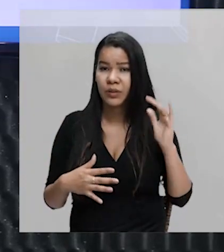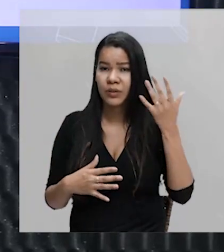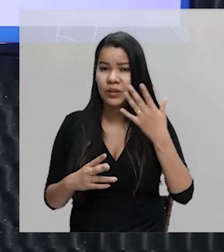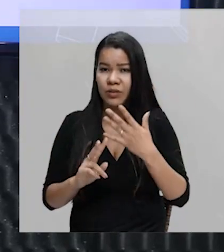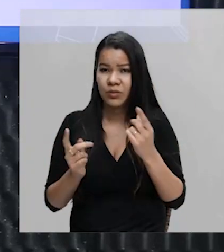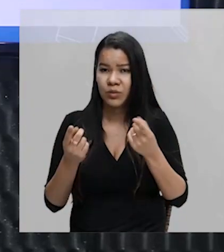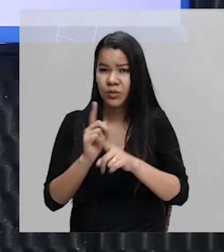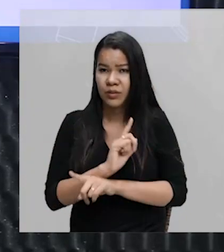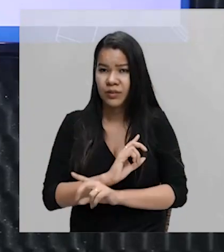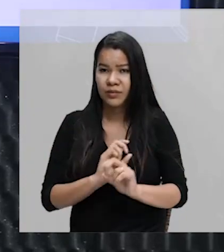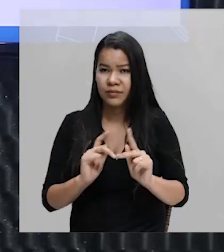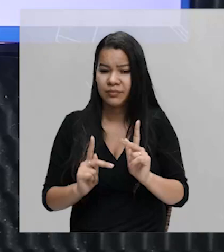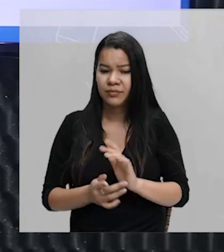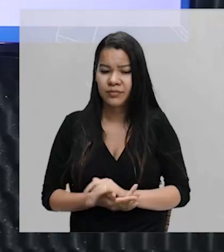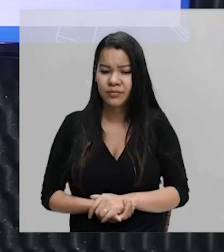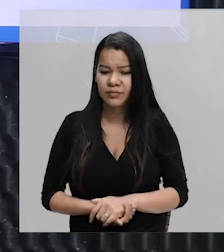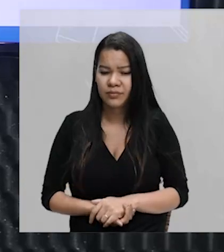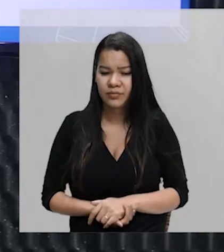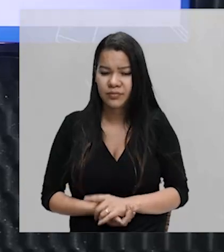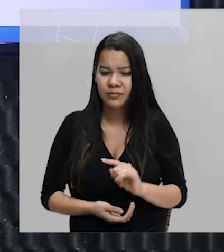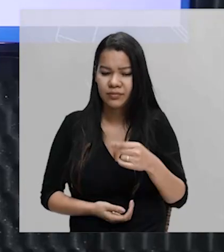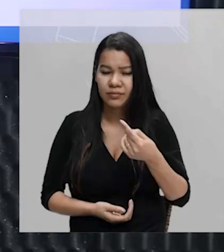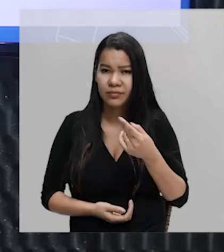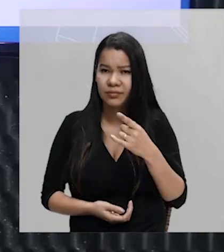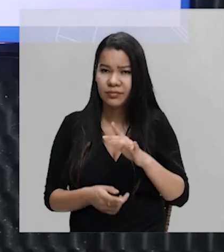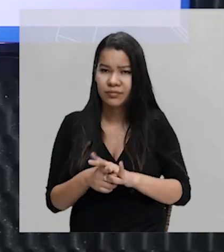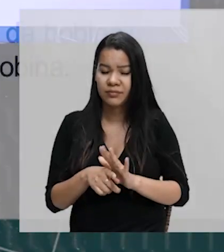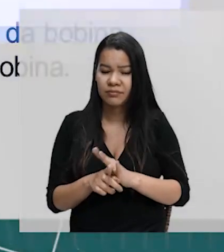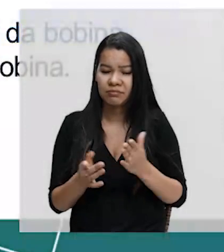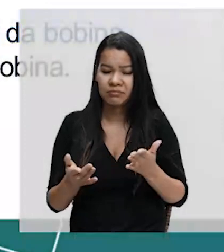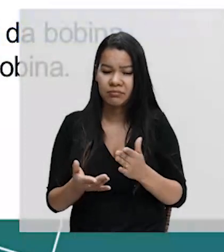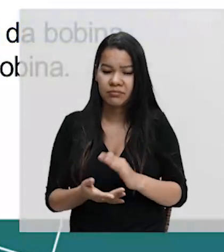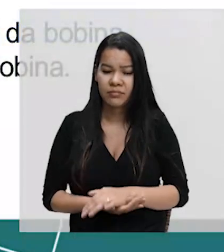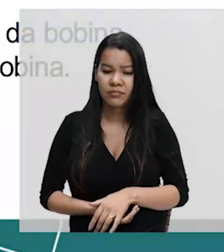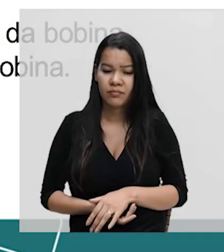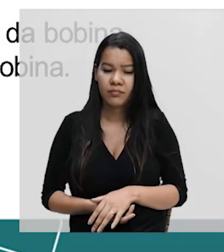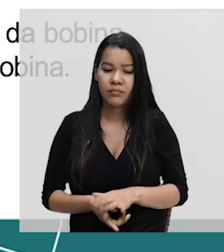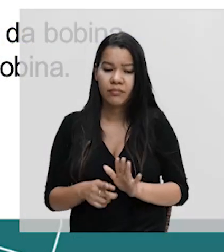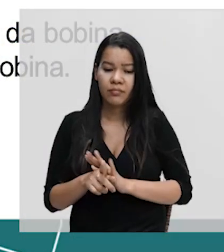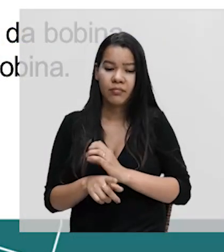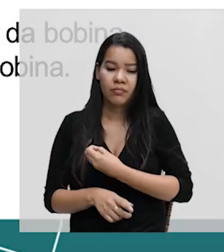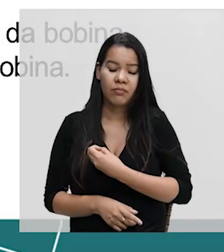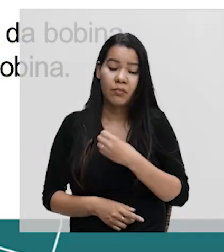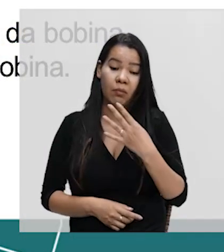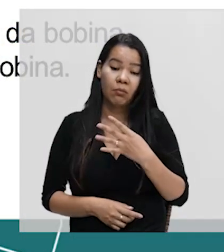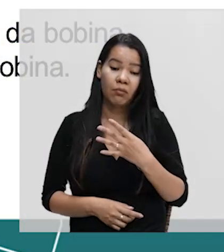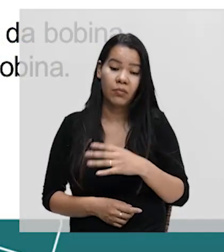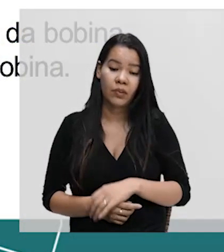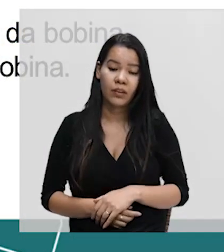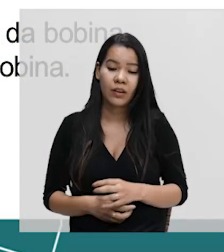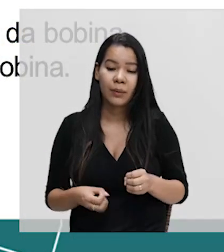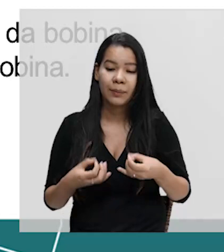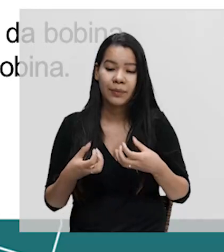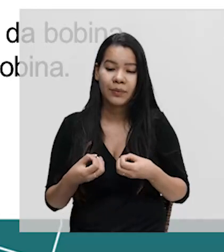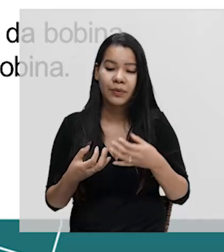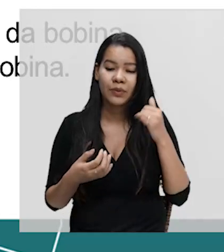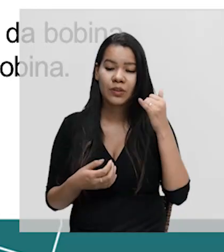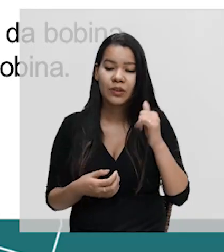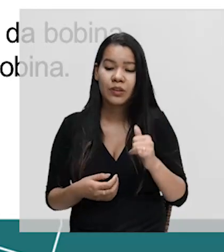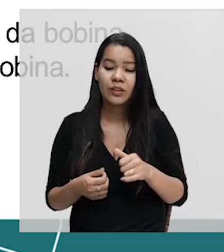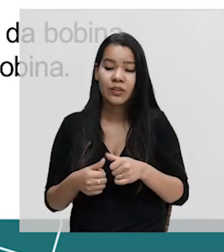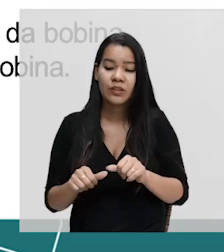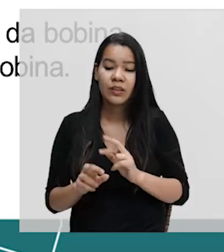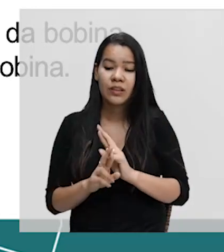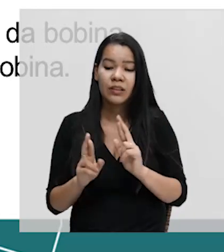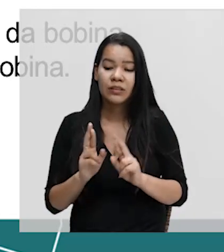disso. Então, vamos para a próxima, né? Questão 4. A produção de energia elétrica está